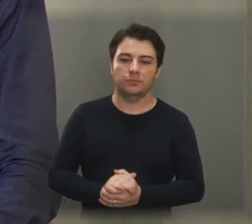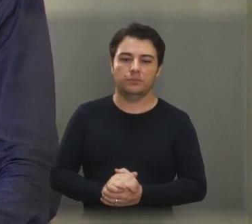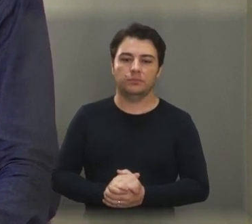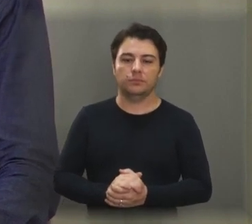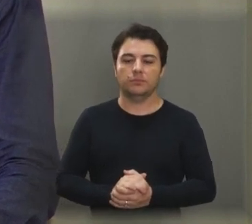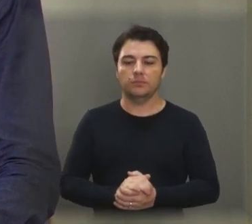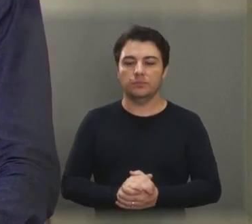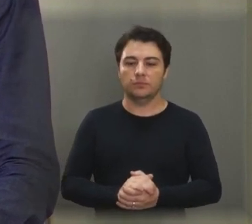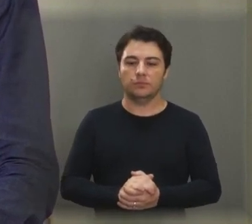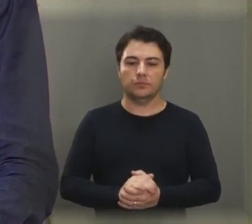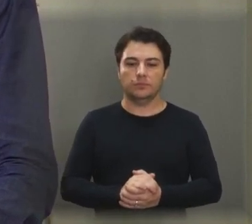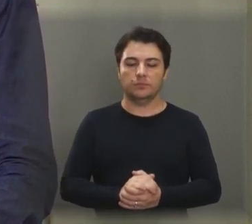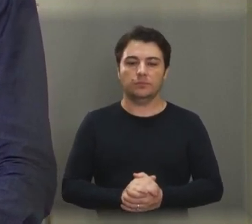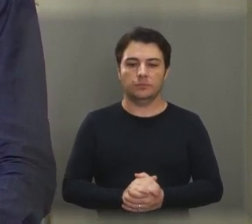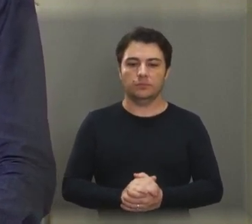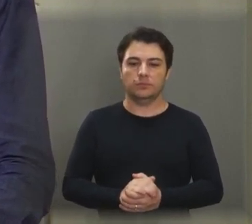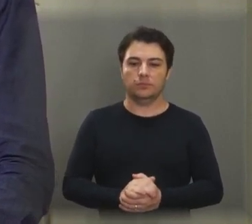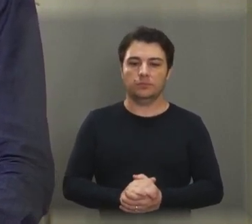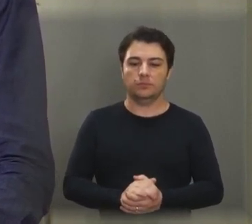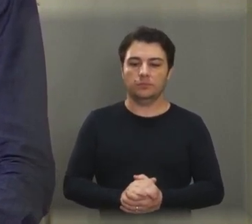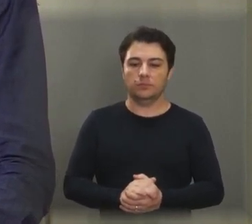o som